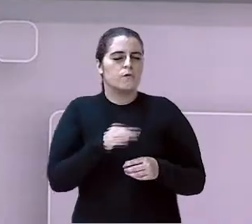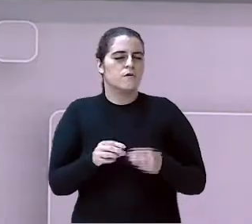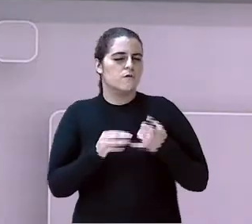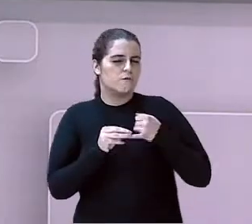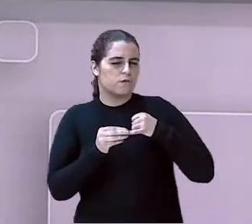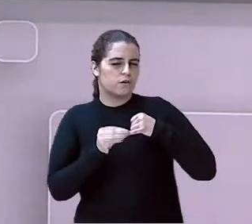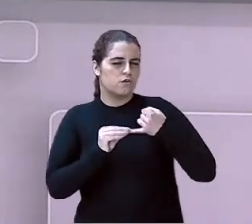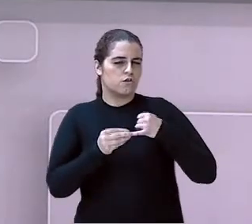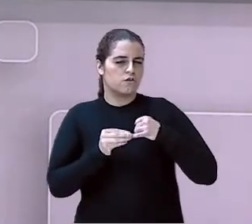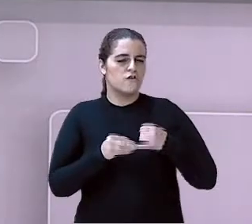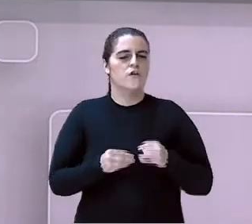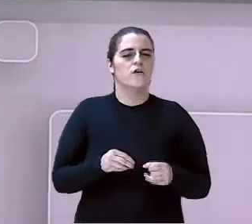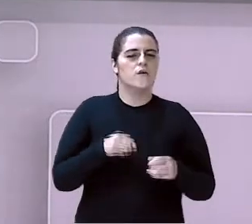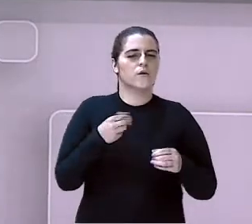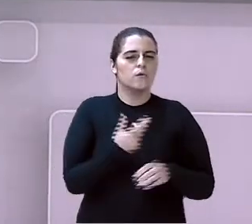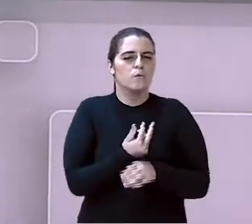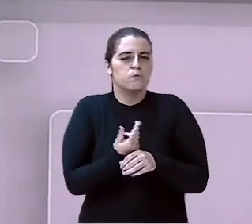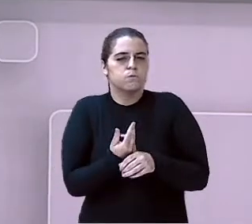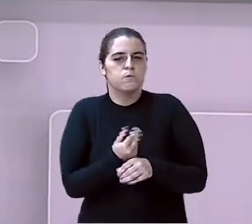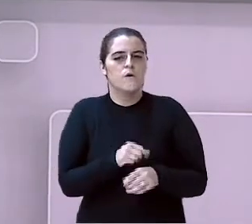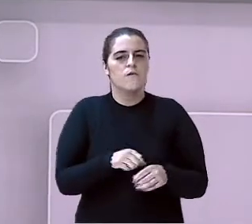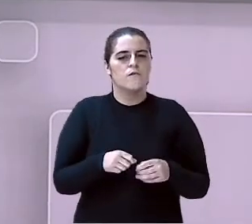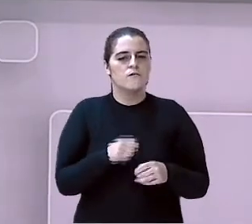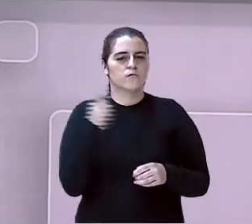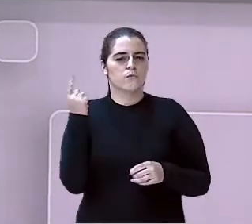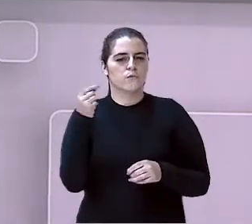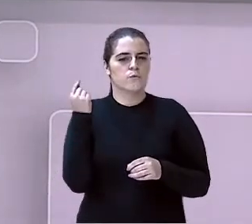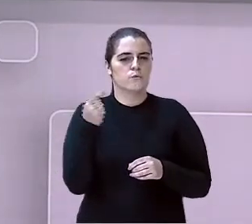a panela de pressão, não faz aquele barulhinho?